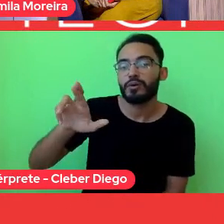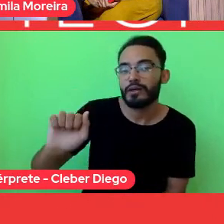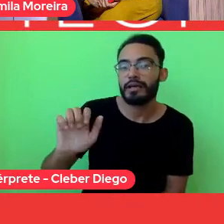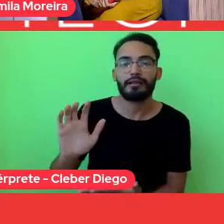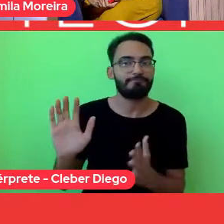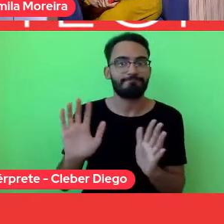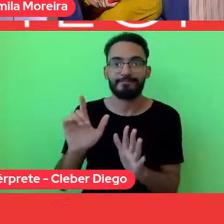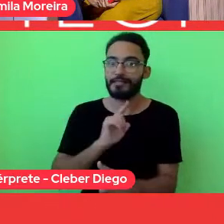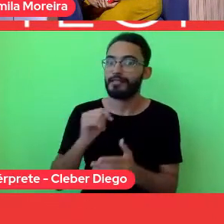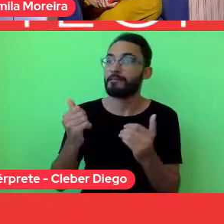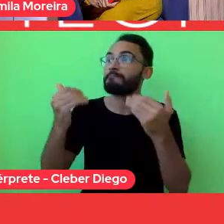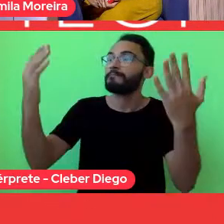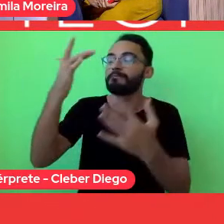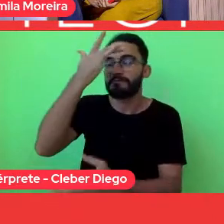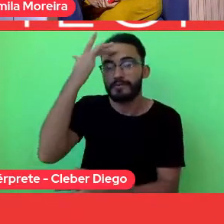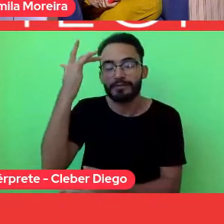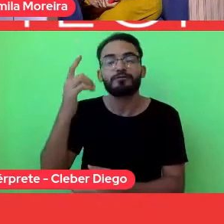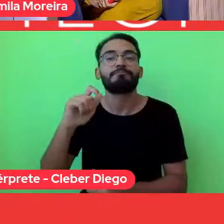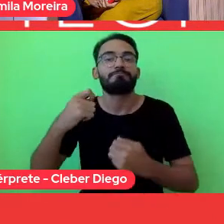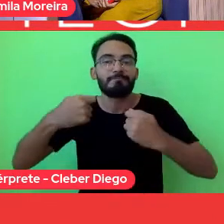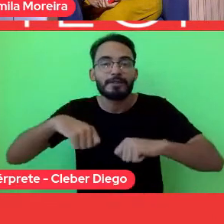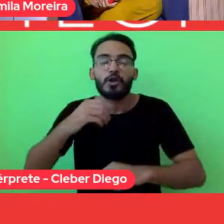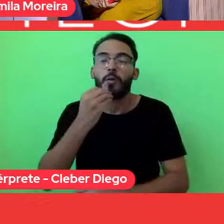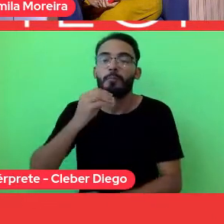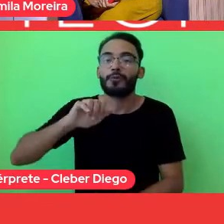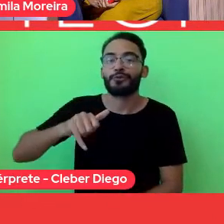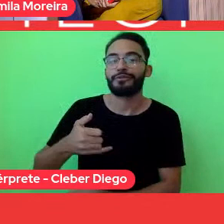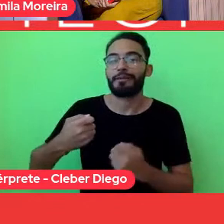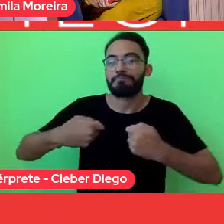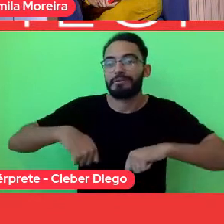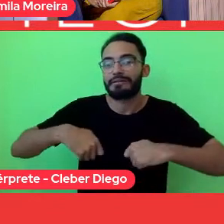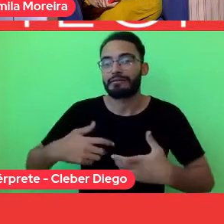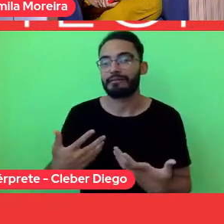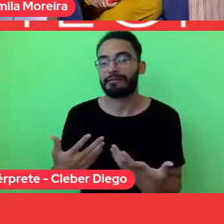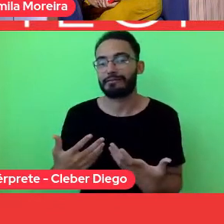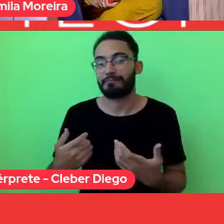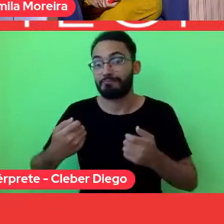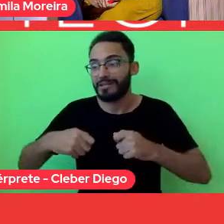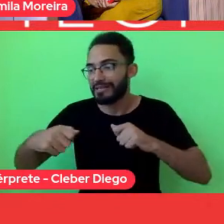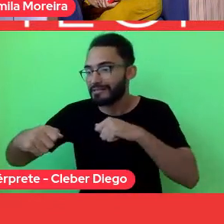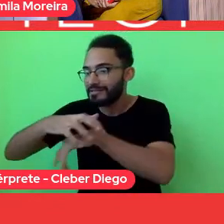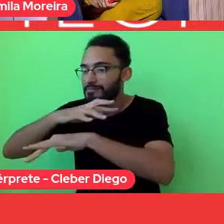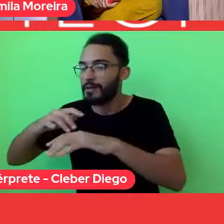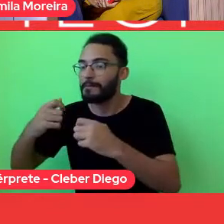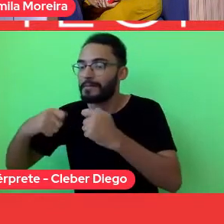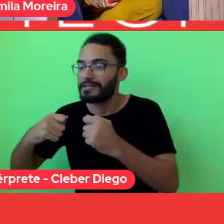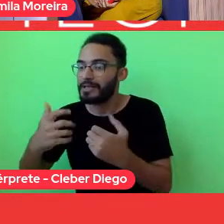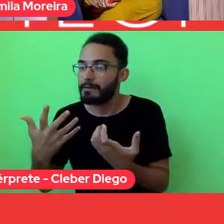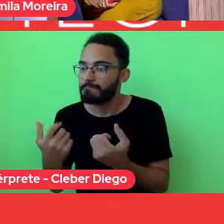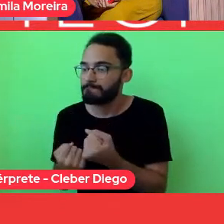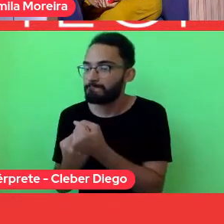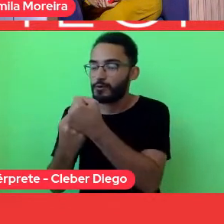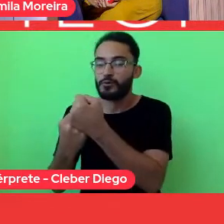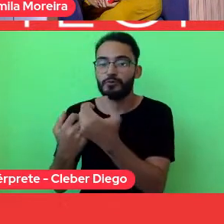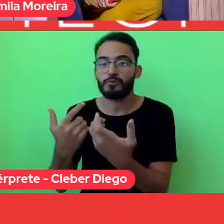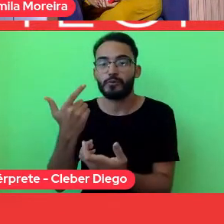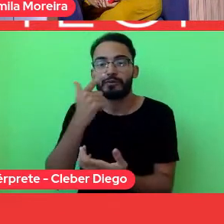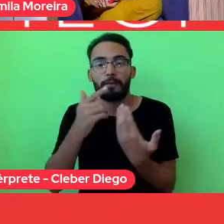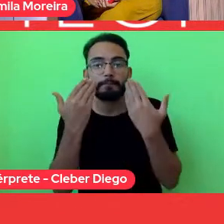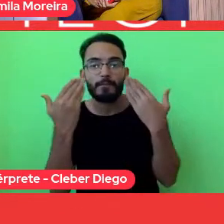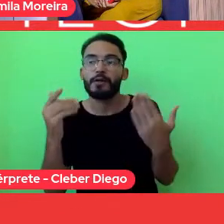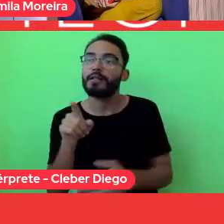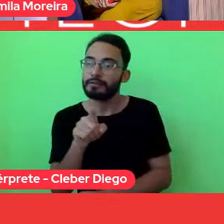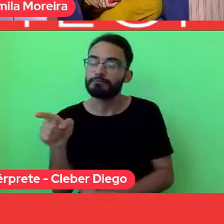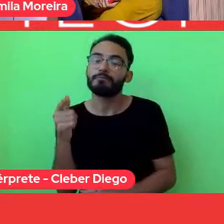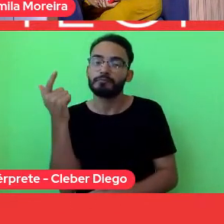gente lá fora que está precisando de uma oportunidade, que está precisando desse espaço, desse apoio, para poder mostrar que elas também